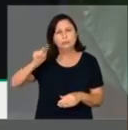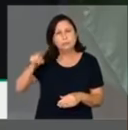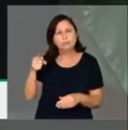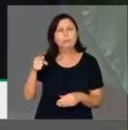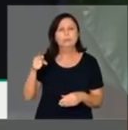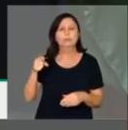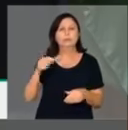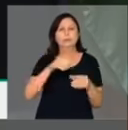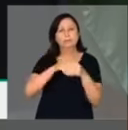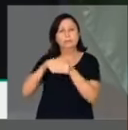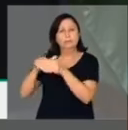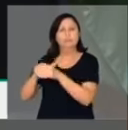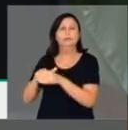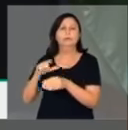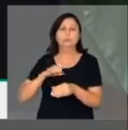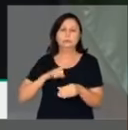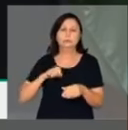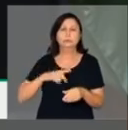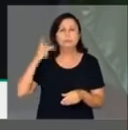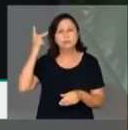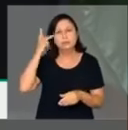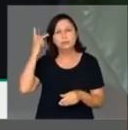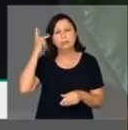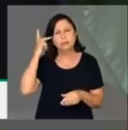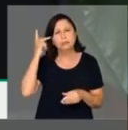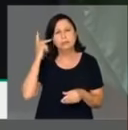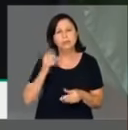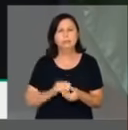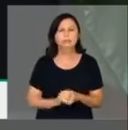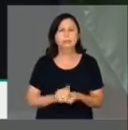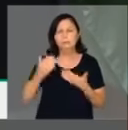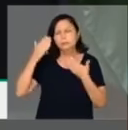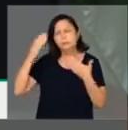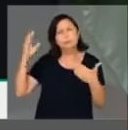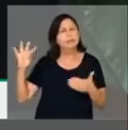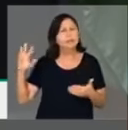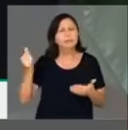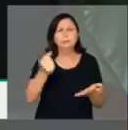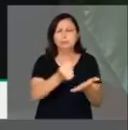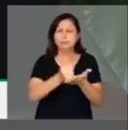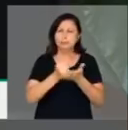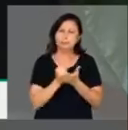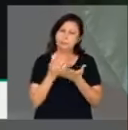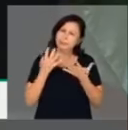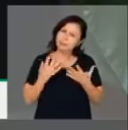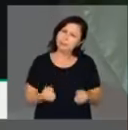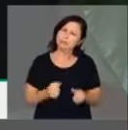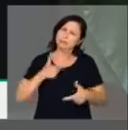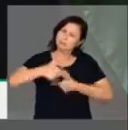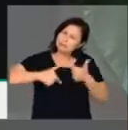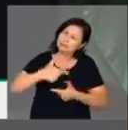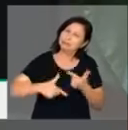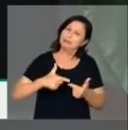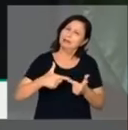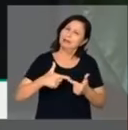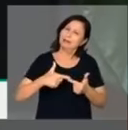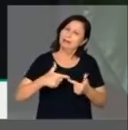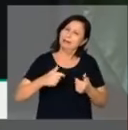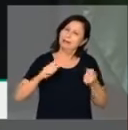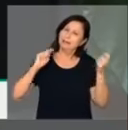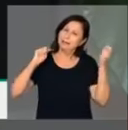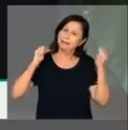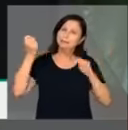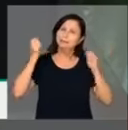no estado de São Paulo. Queria agradecer a todos que nos apoiaram, a todos aqueles que trabalharam na nossa campanha, todos aqueles